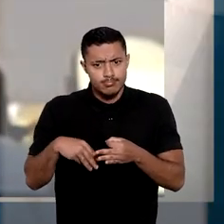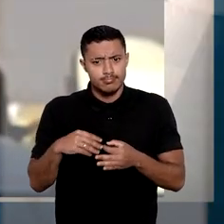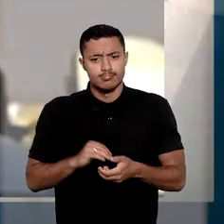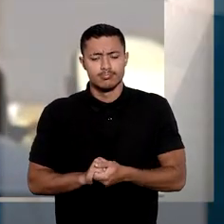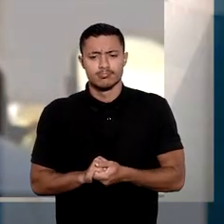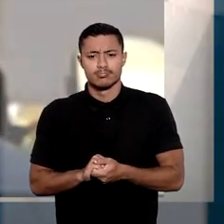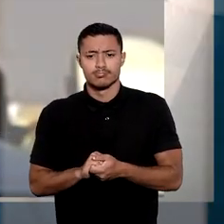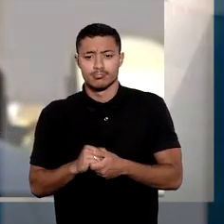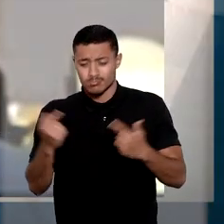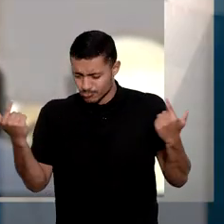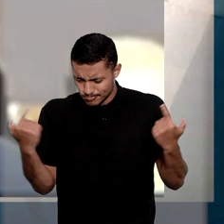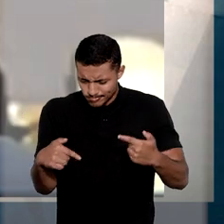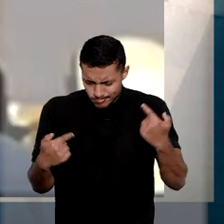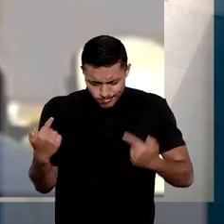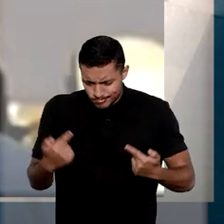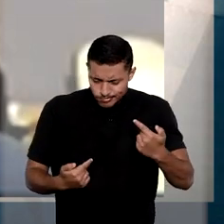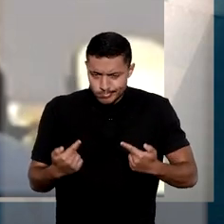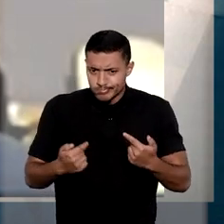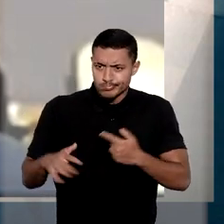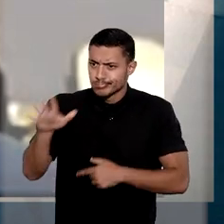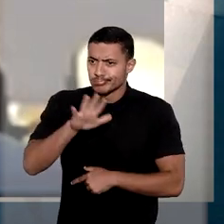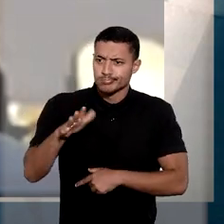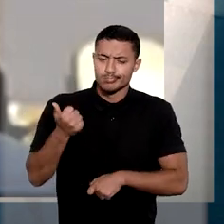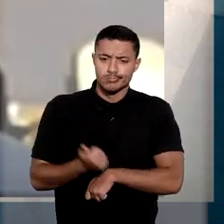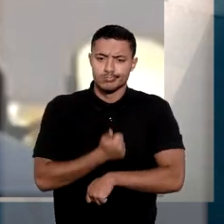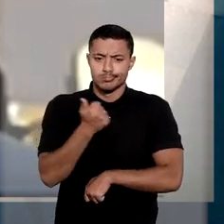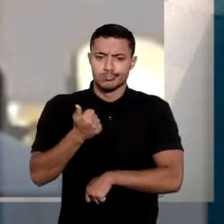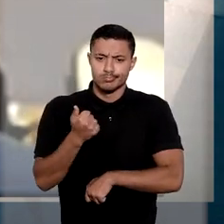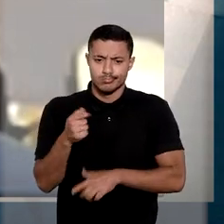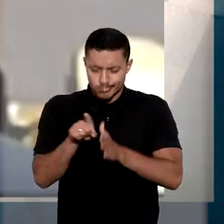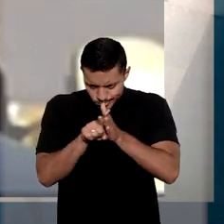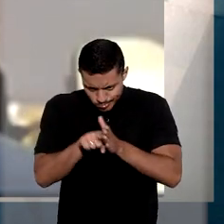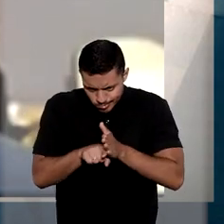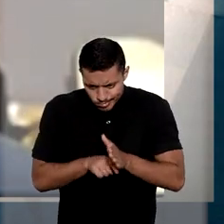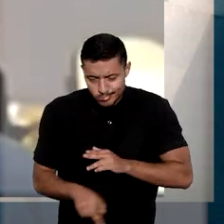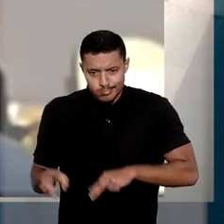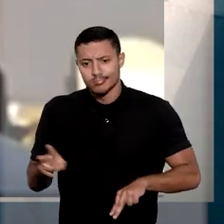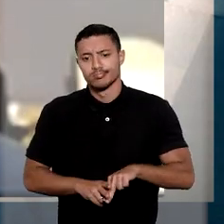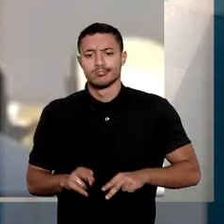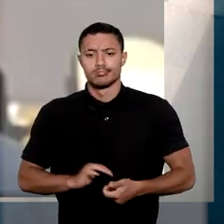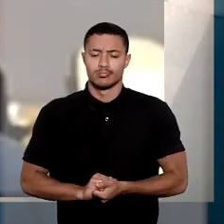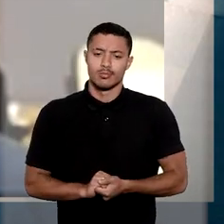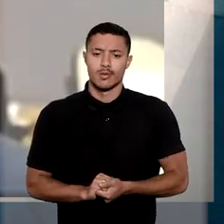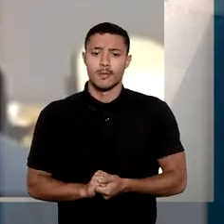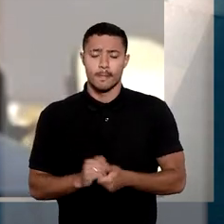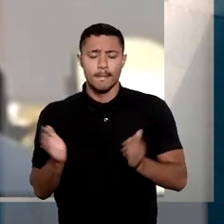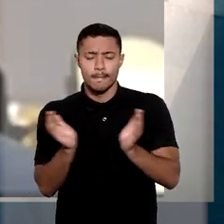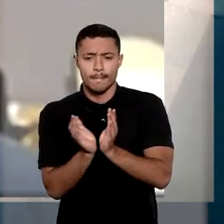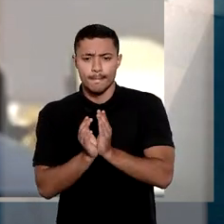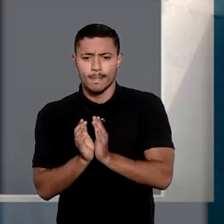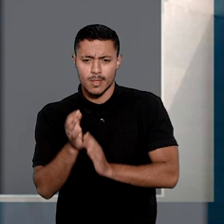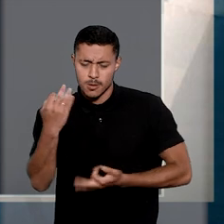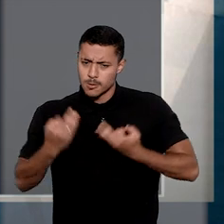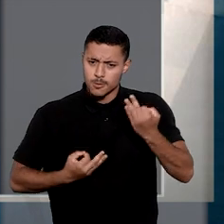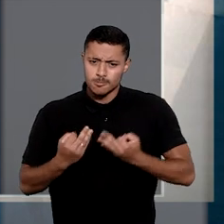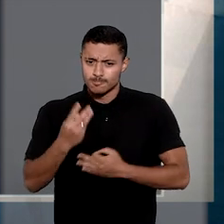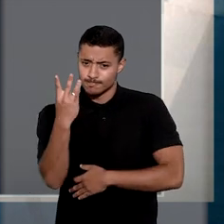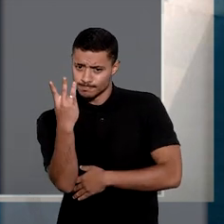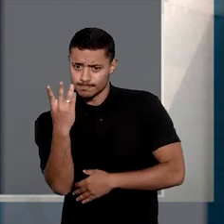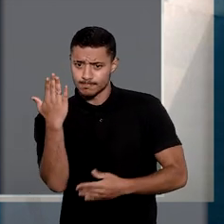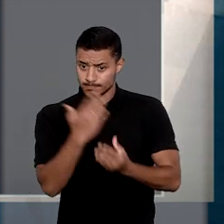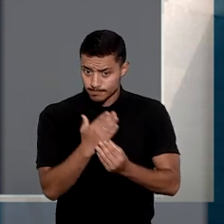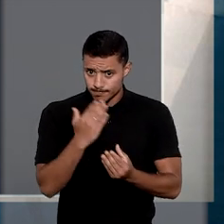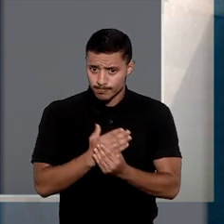Cruz de uma Cruzada Nacional para a Qualificação da Investigação Criminal. Na sessão, foram julgados três